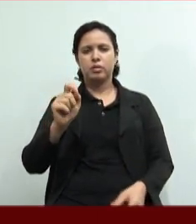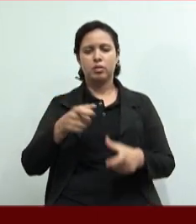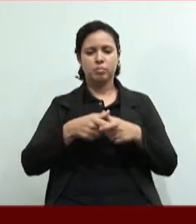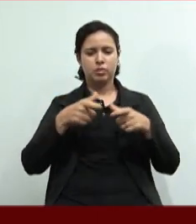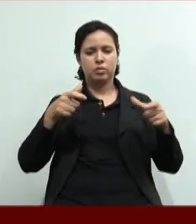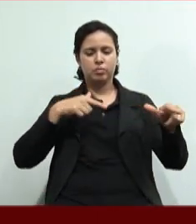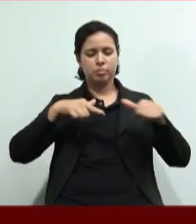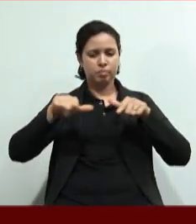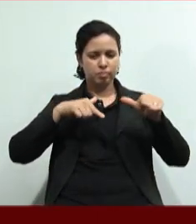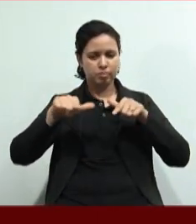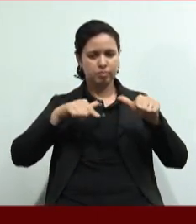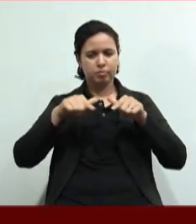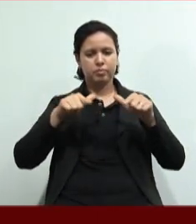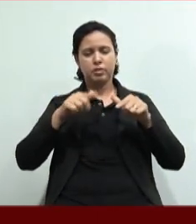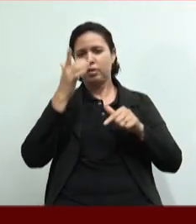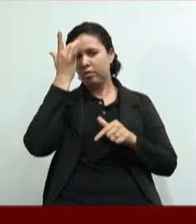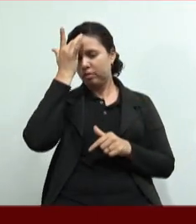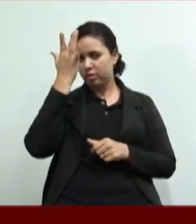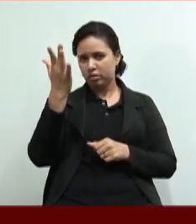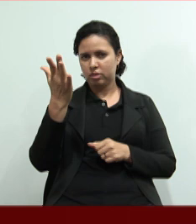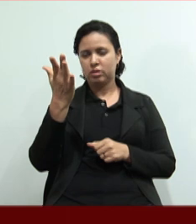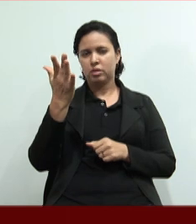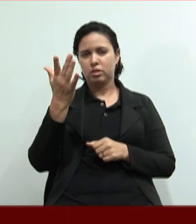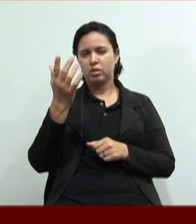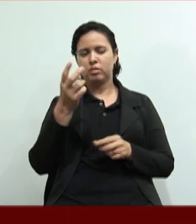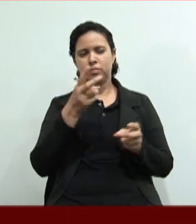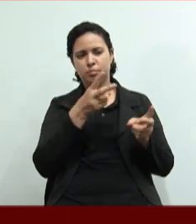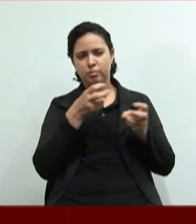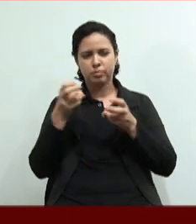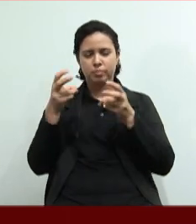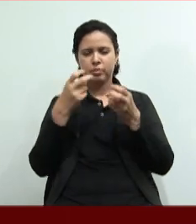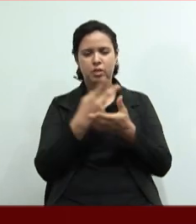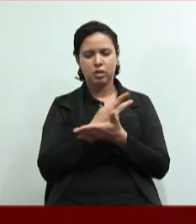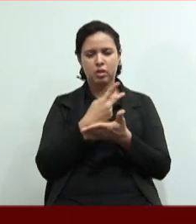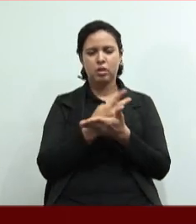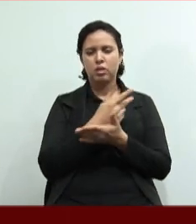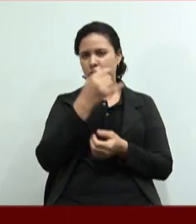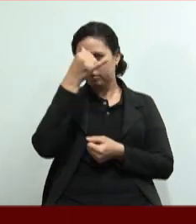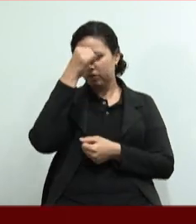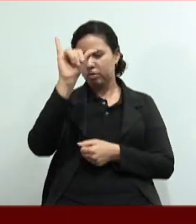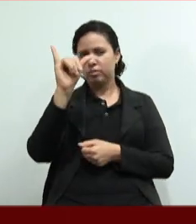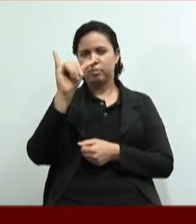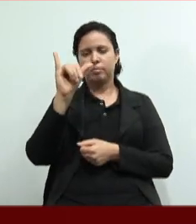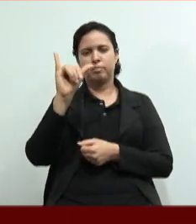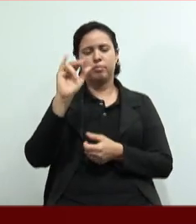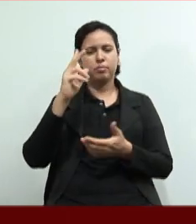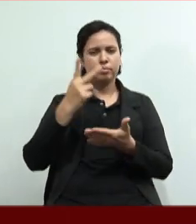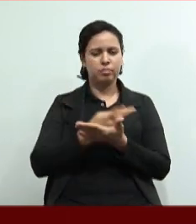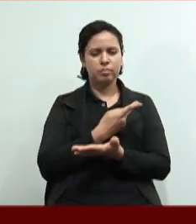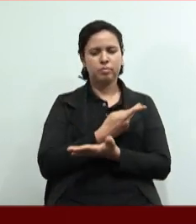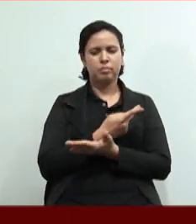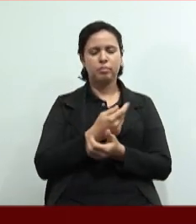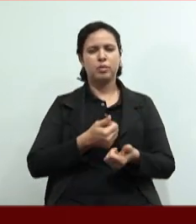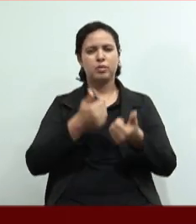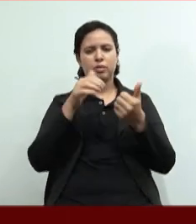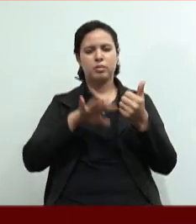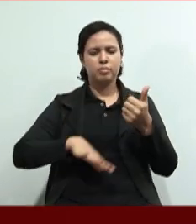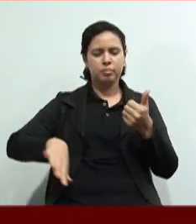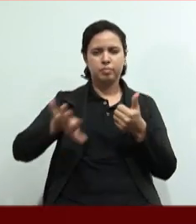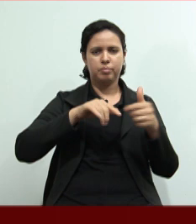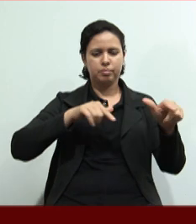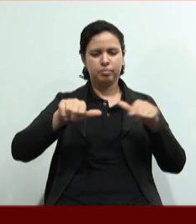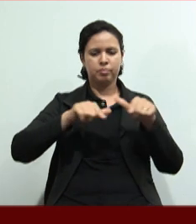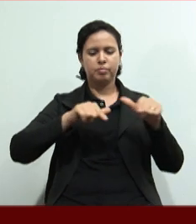de produtividade, facilidade para detectar erros, prevenção de acidentes, melhorias no ambiente de